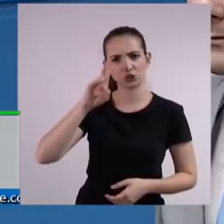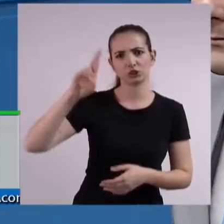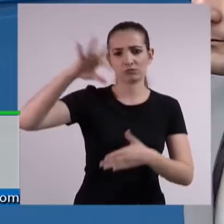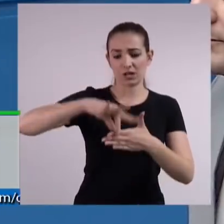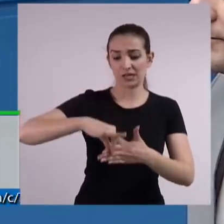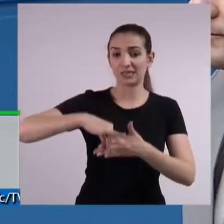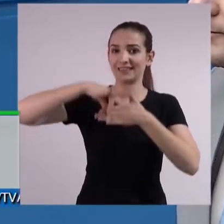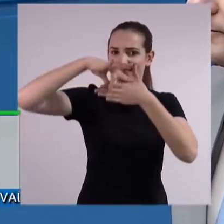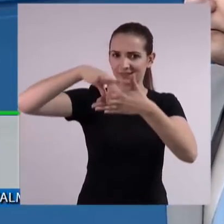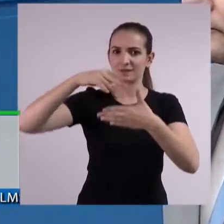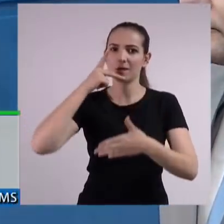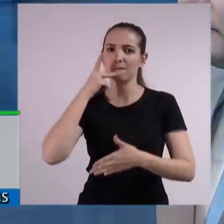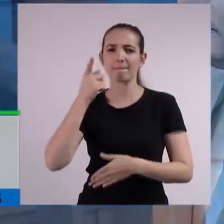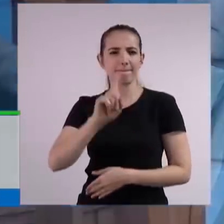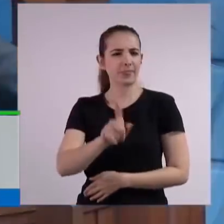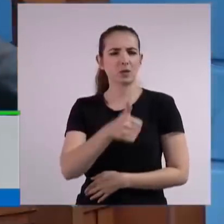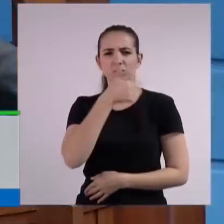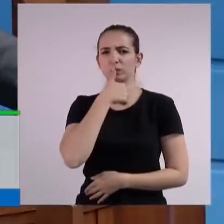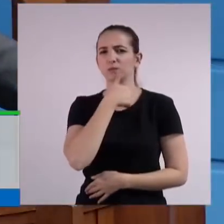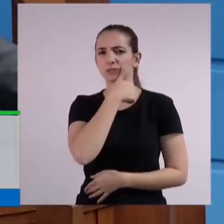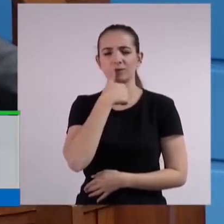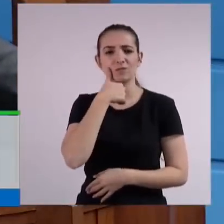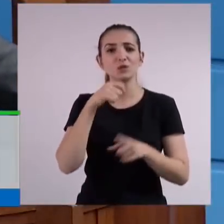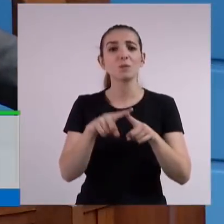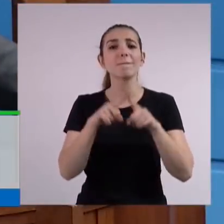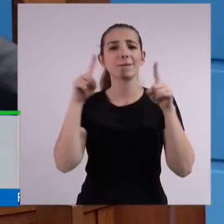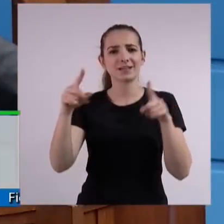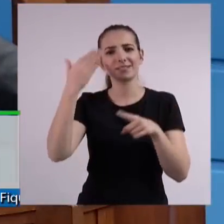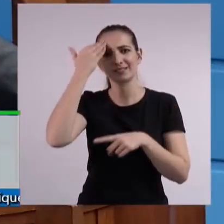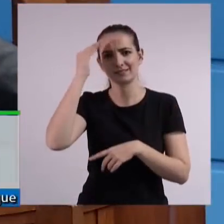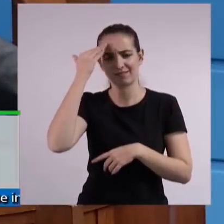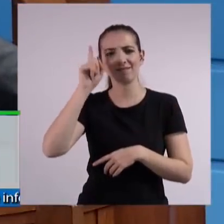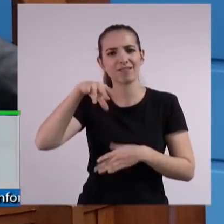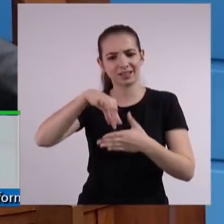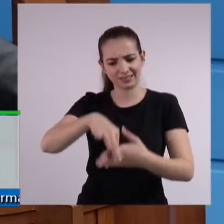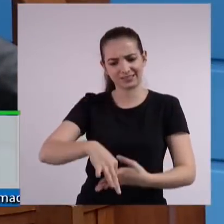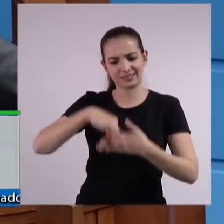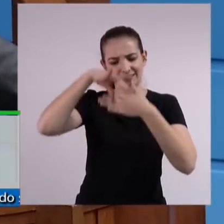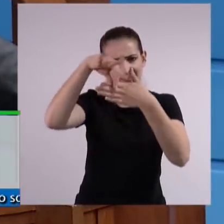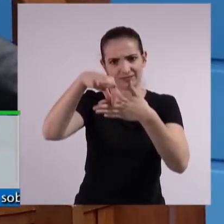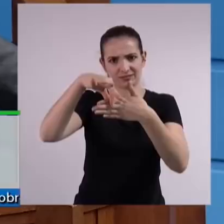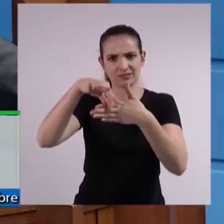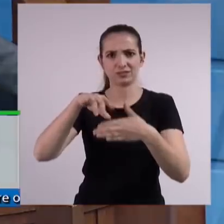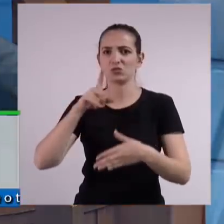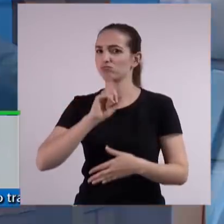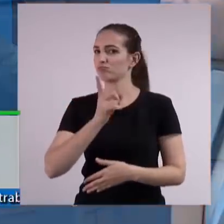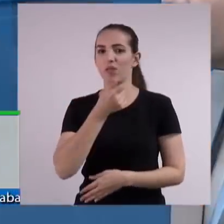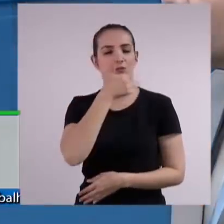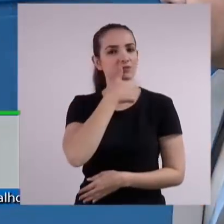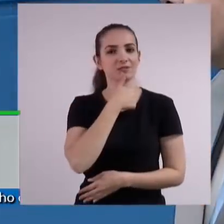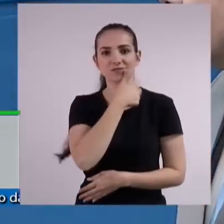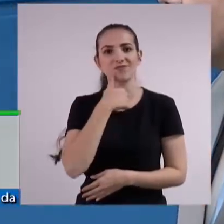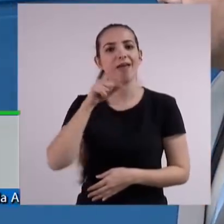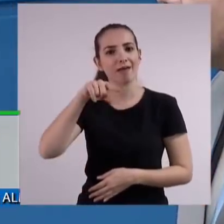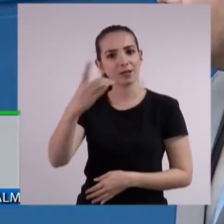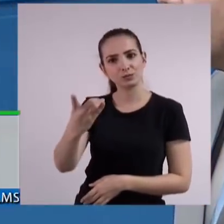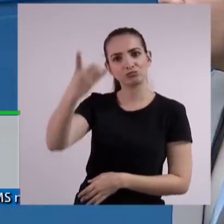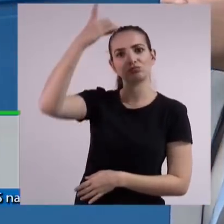que não foi para o sacrifício, mas que entendeu que ser líder não é sacrifício, é